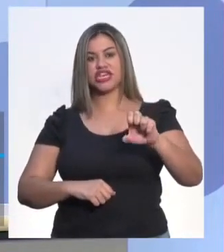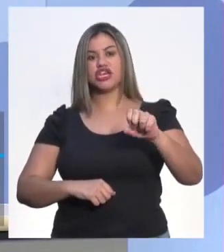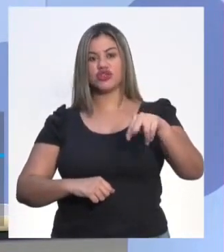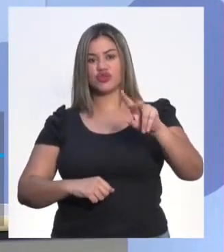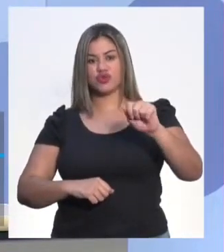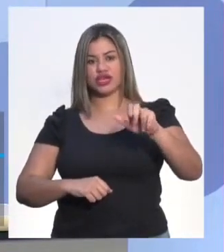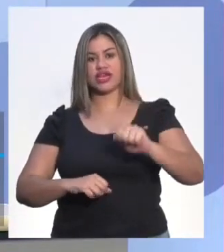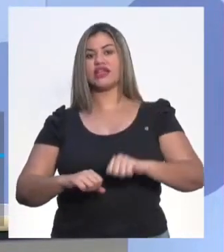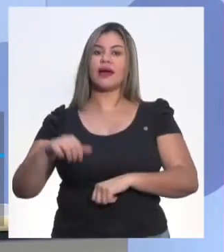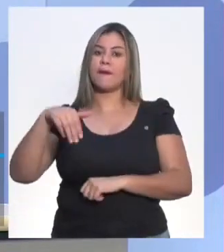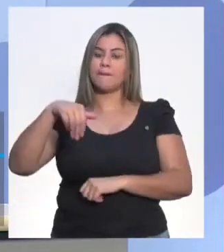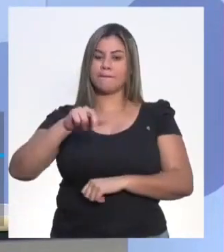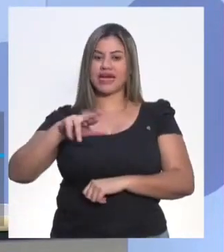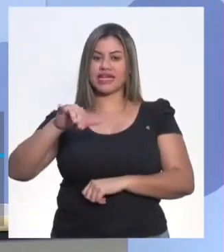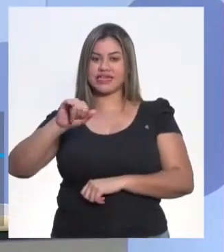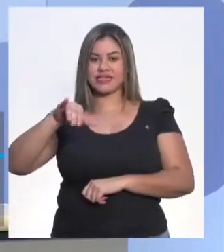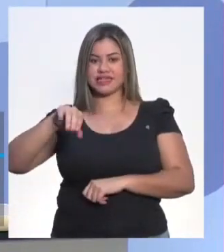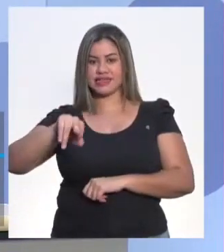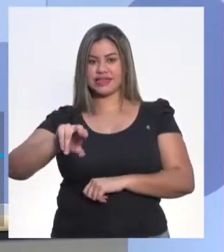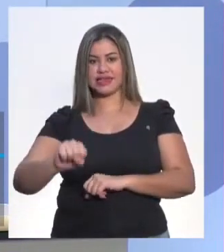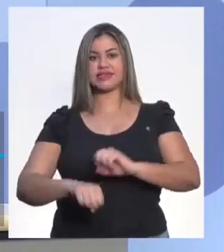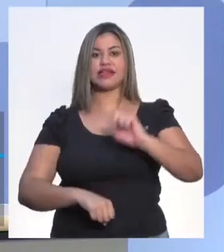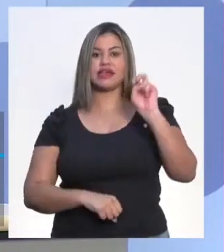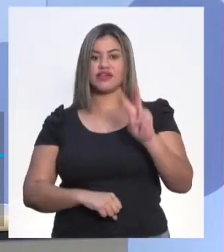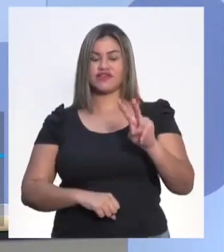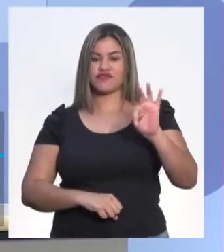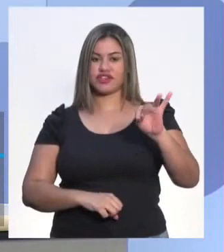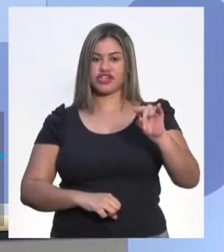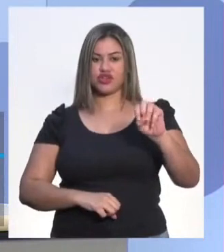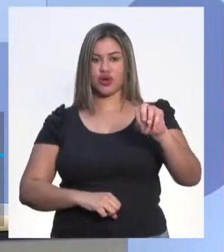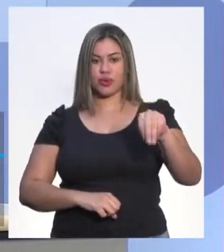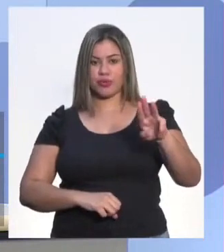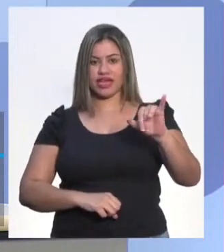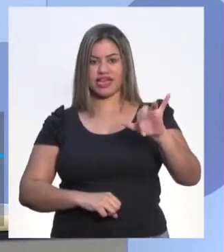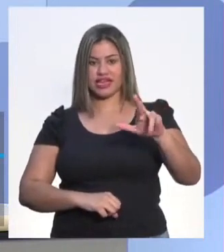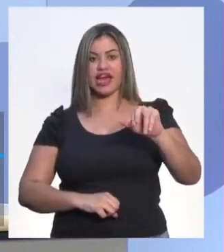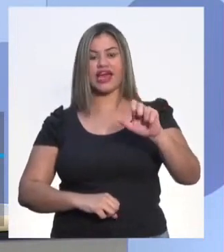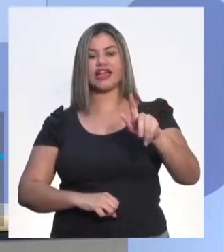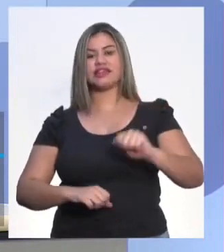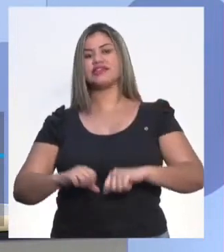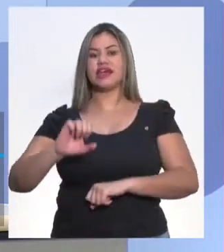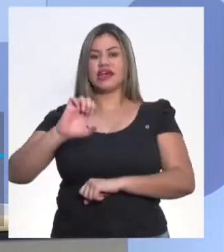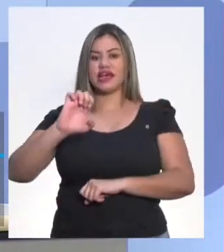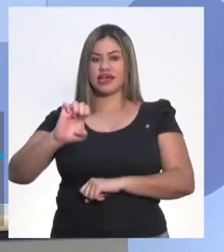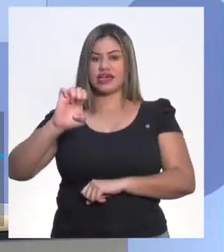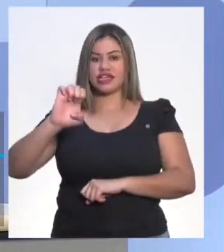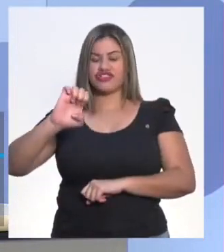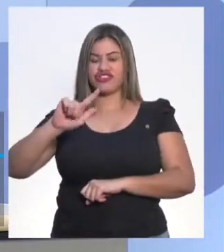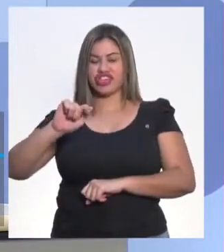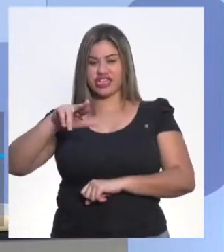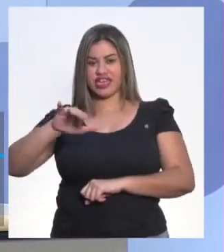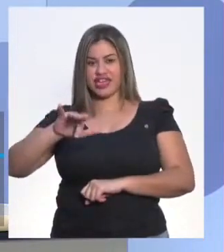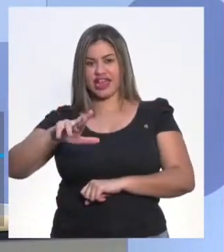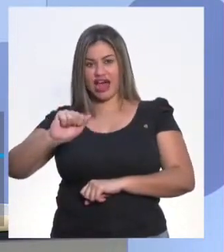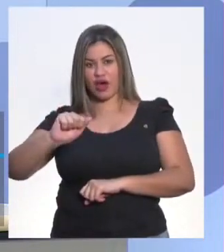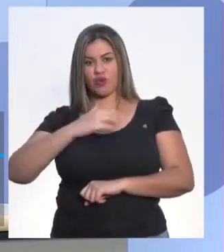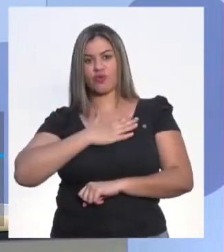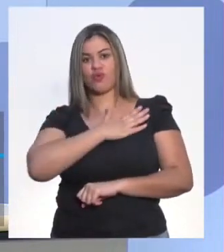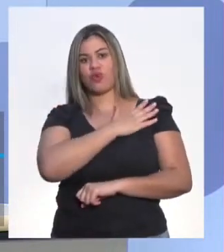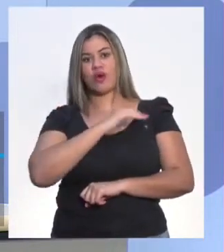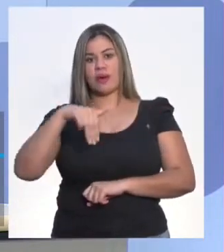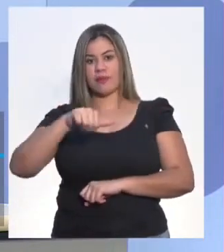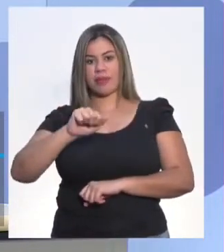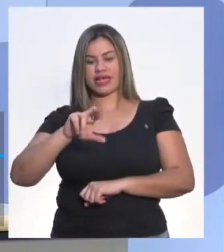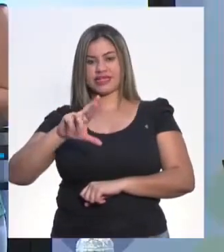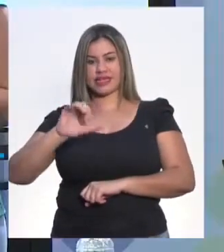Bastos, Escola Maria Inês Araújo, Escola Vitor Meirelles e Escola General Mascarenhas de Moraes. E aí, professora Inês, são